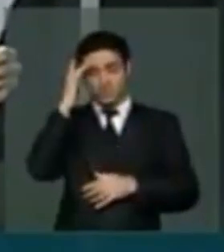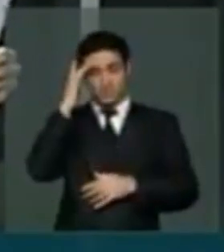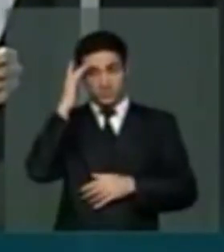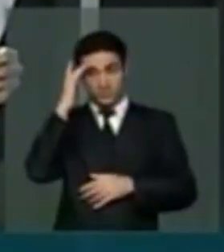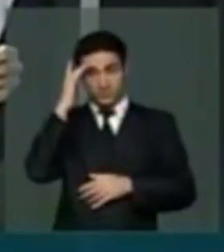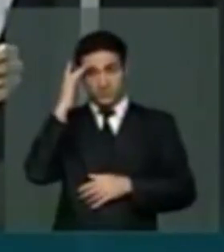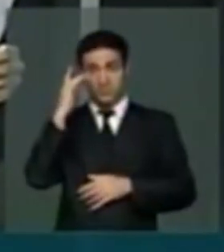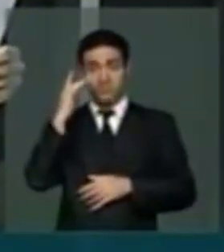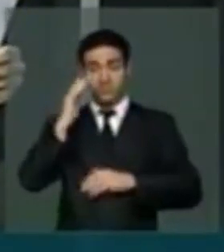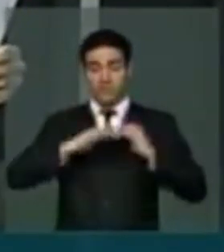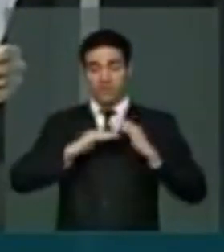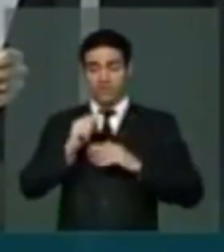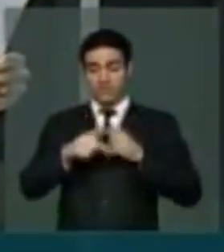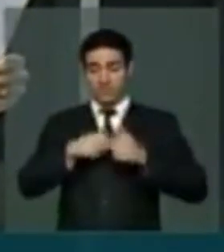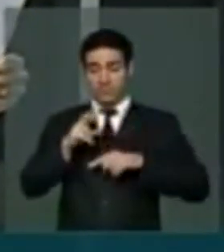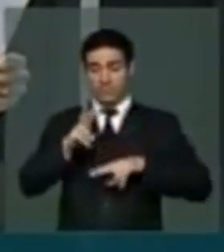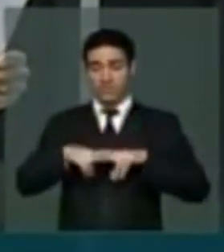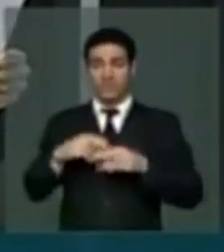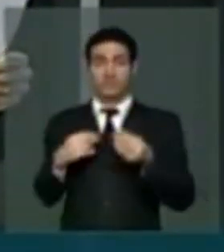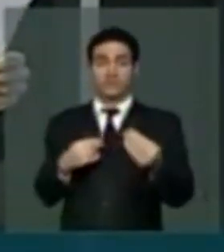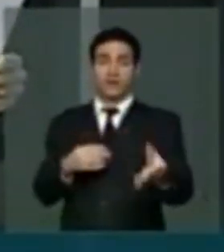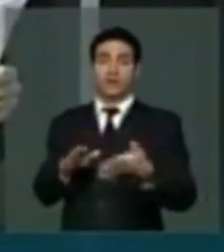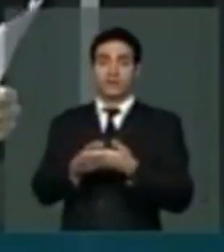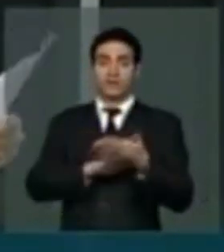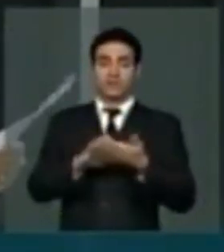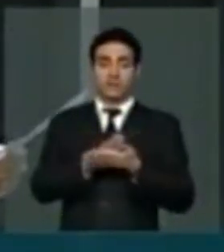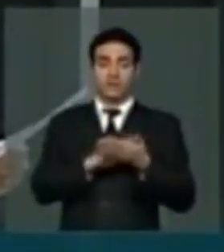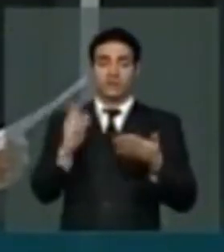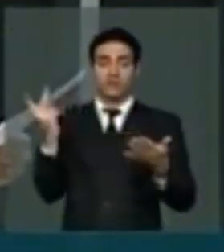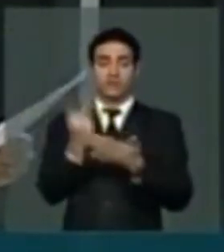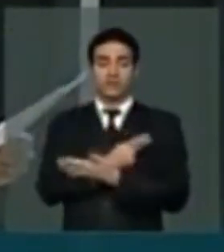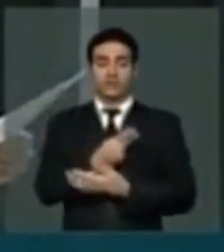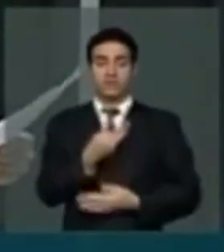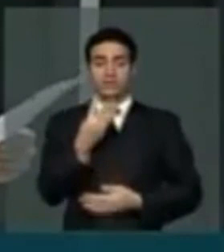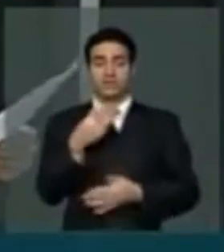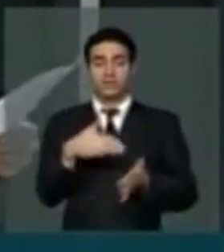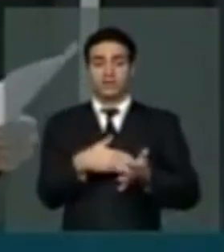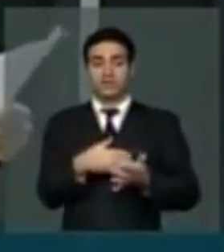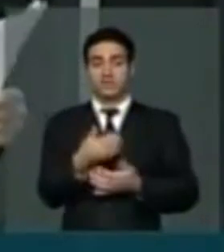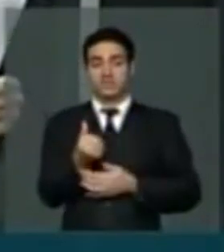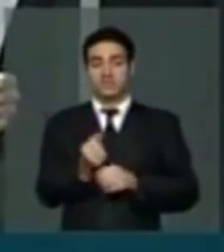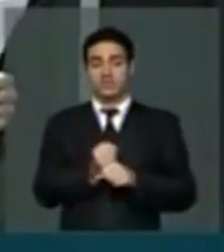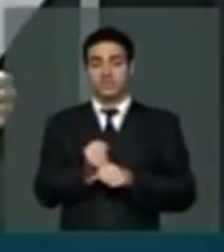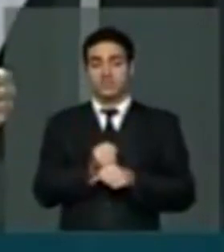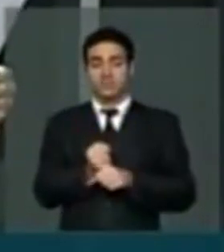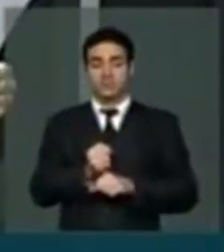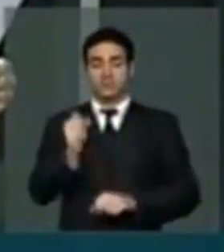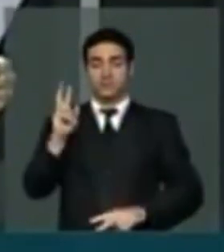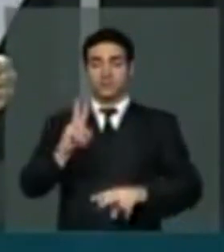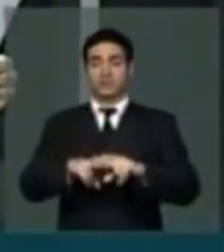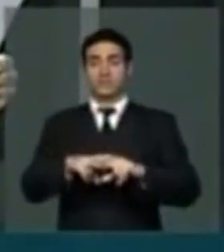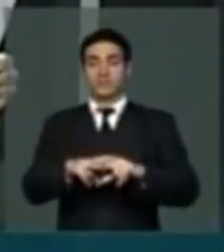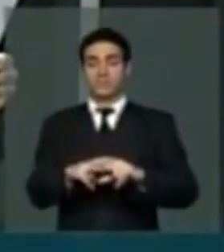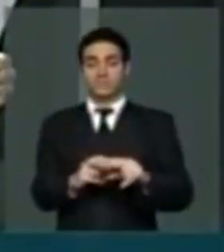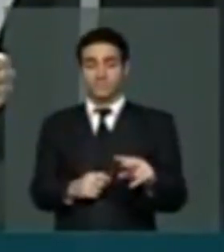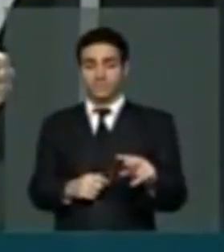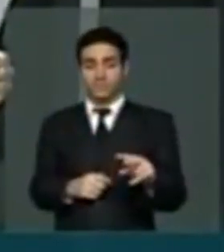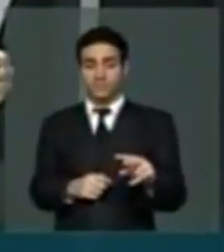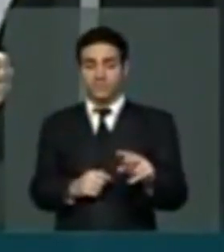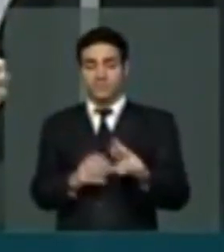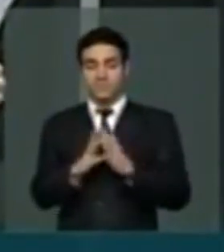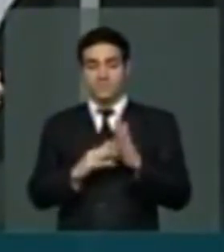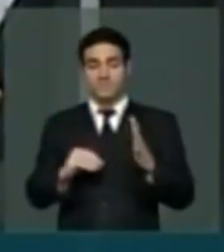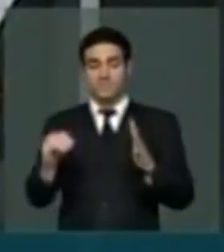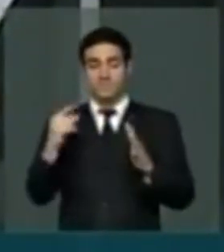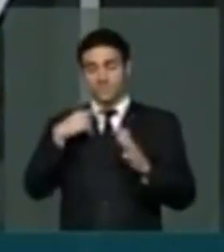penitenciário deixar de fornecer artigo de higiene ao preso? Pena, 3 a 6 anos de cadeia. Manter o